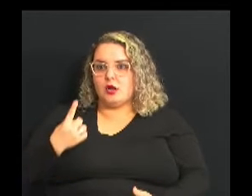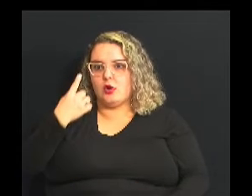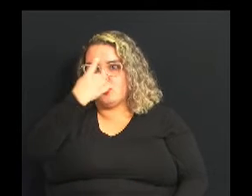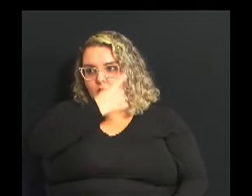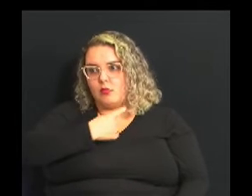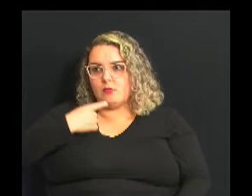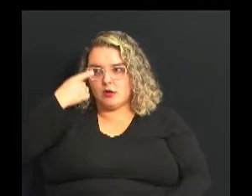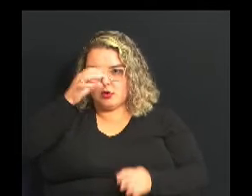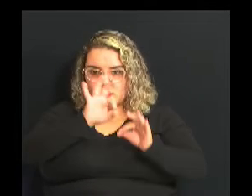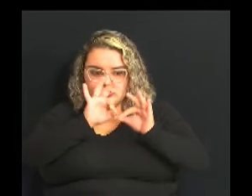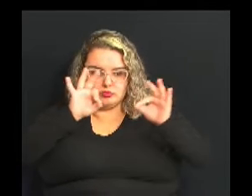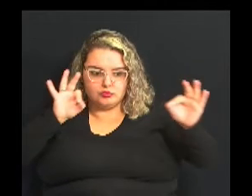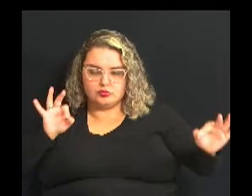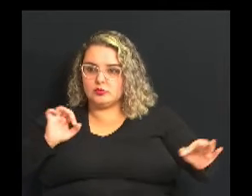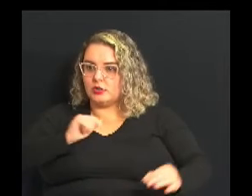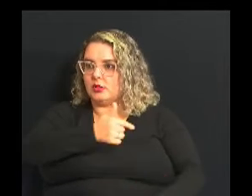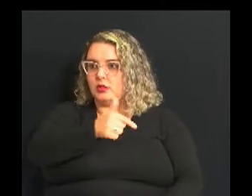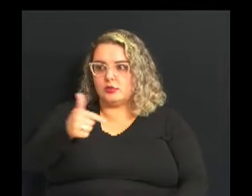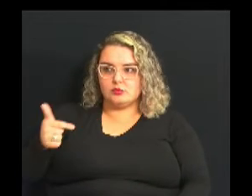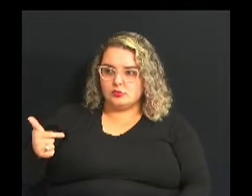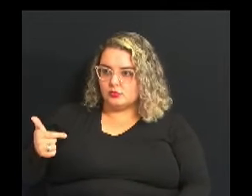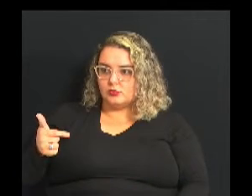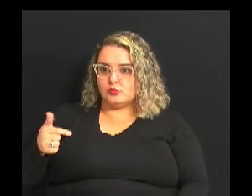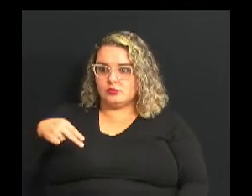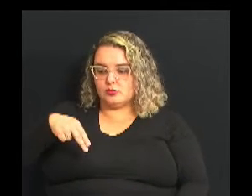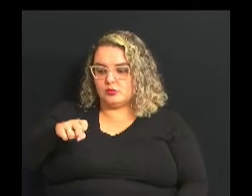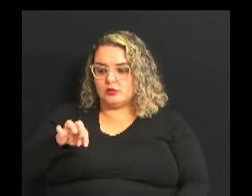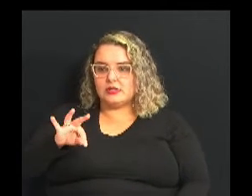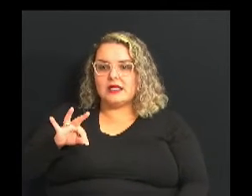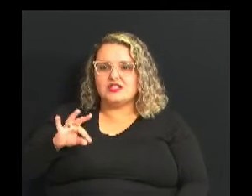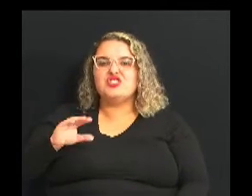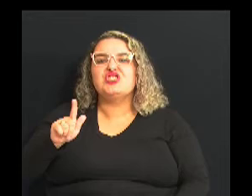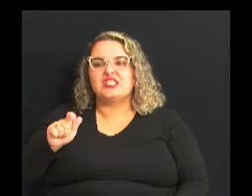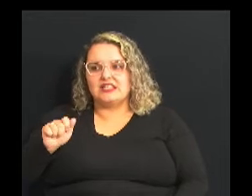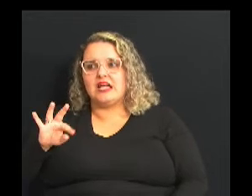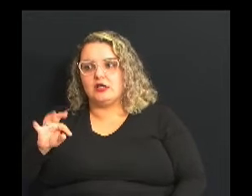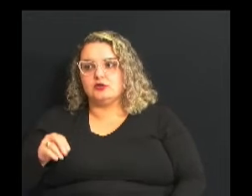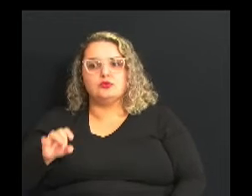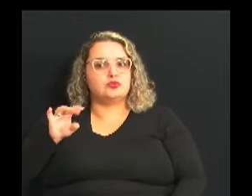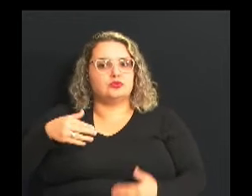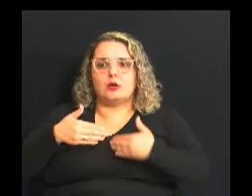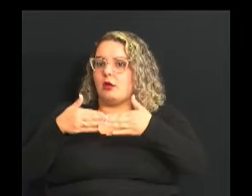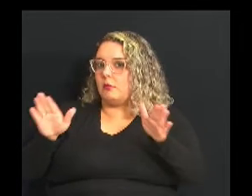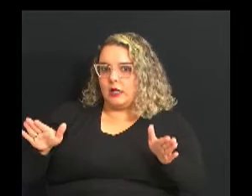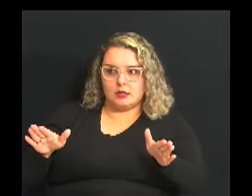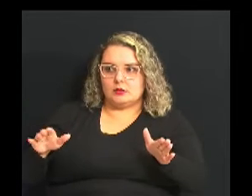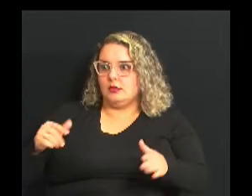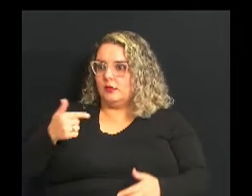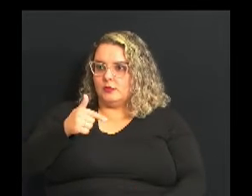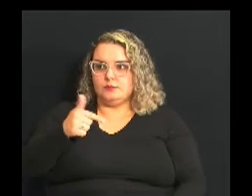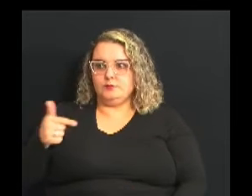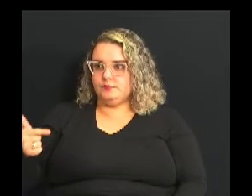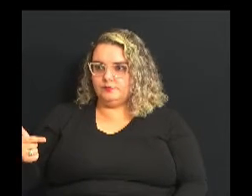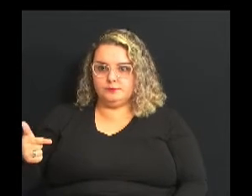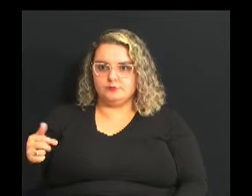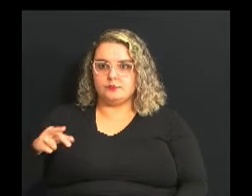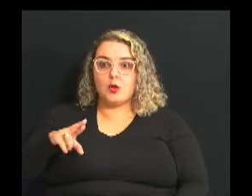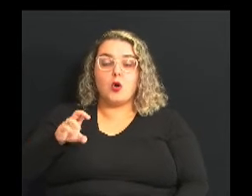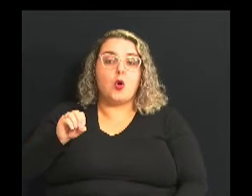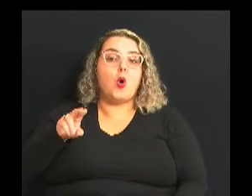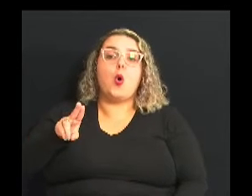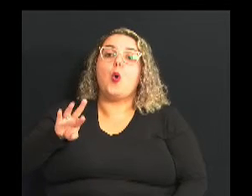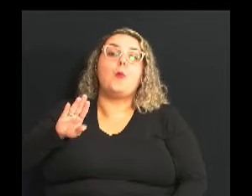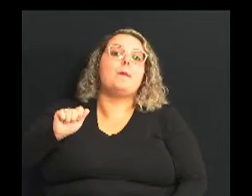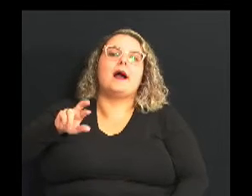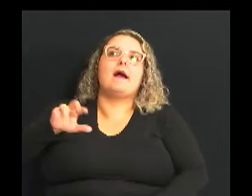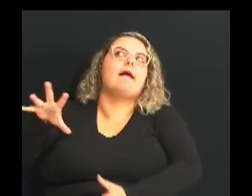distância, e lá não tem nem o chamado net gato, o pessoal só tem sinal aberto, não tem nem como roubar sinal